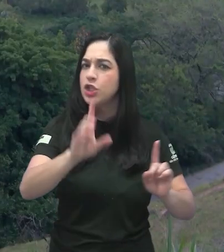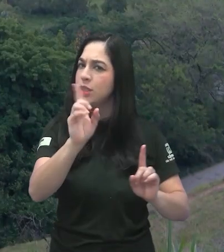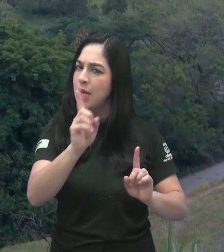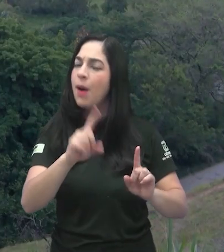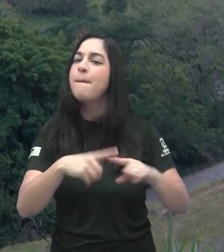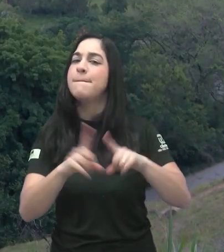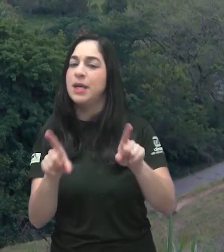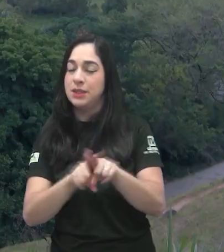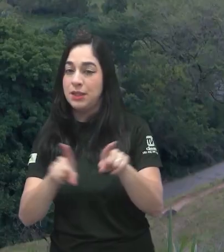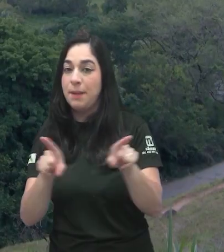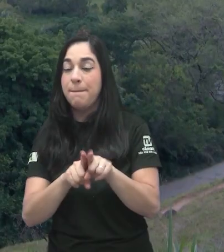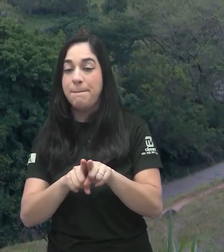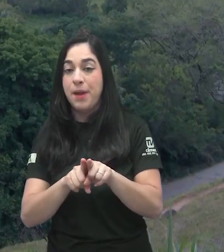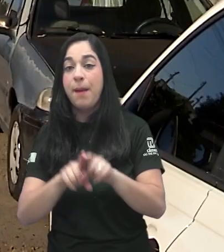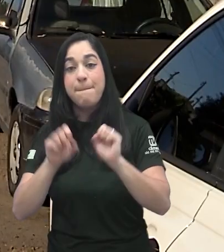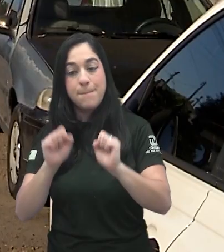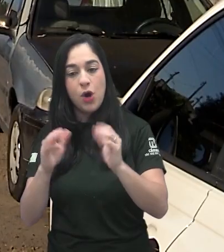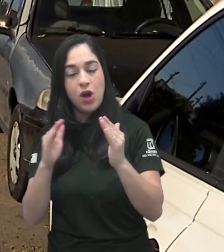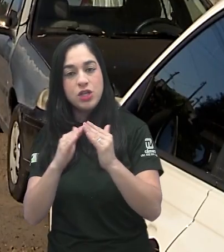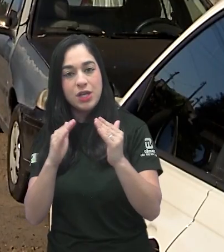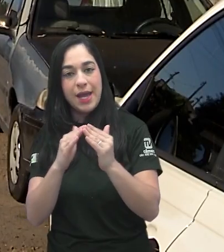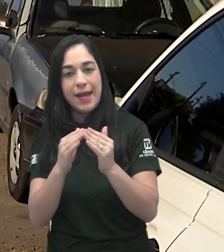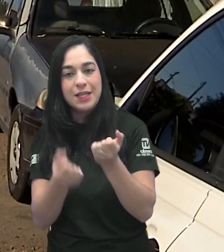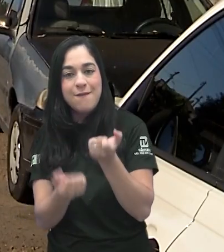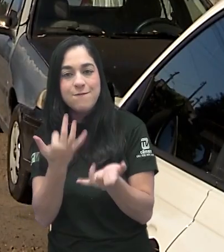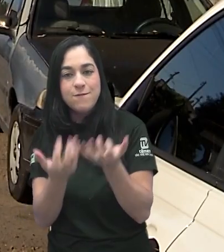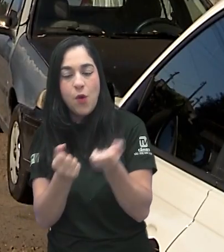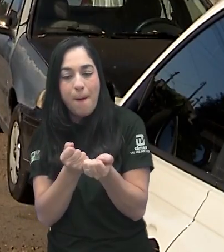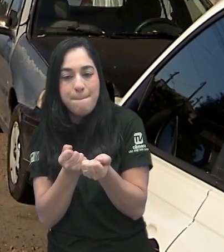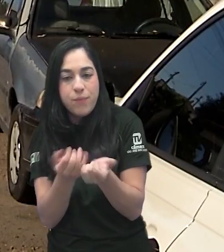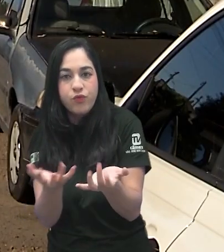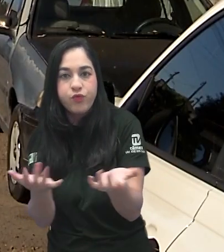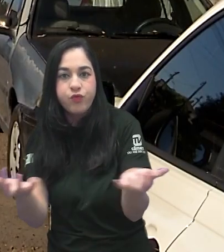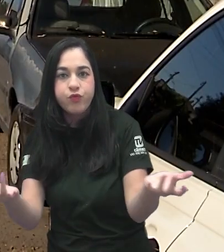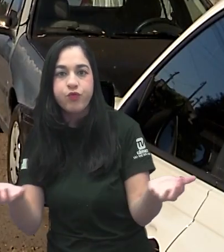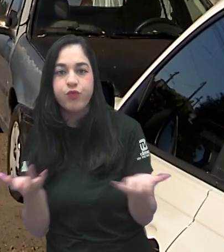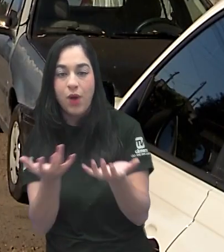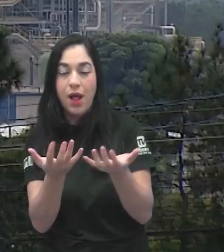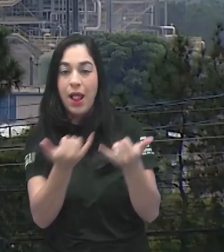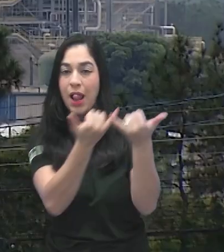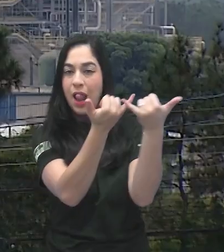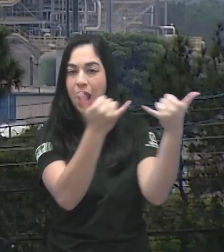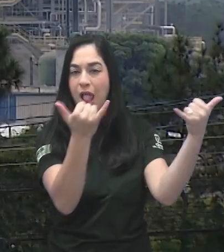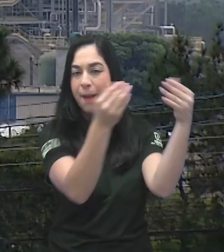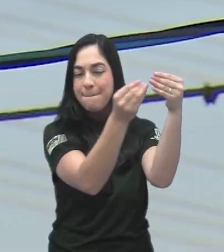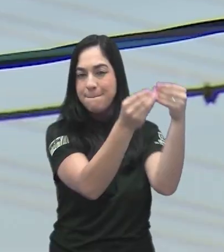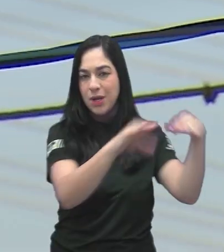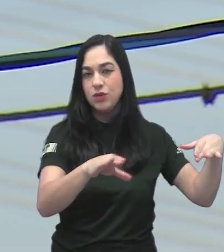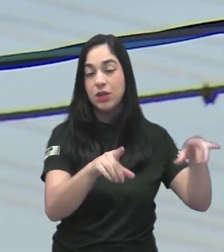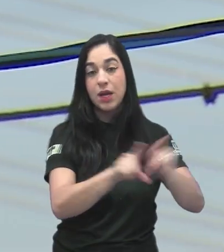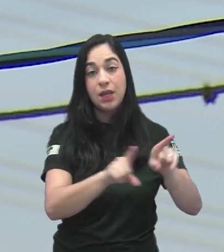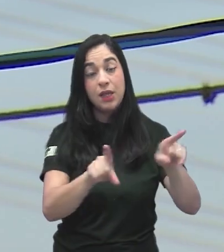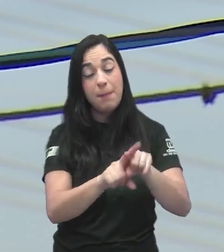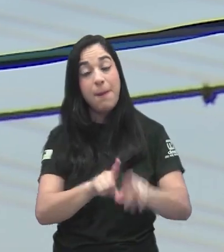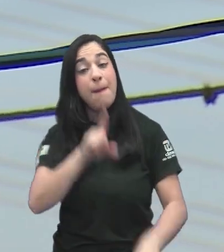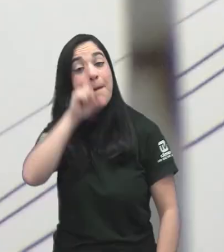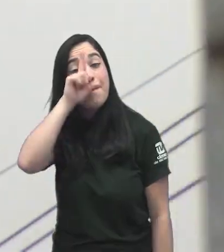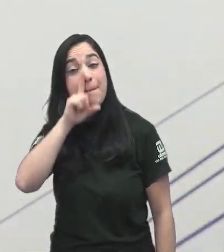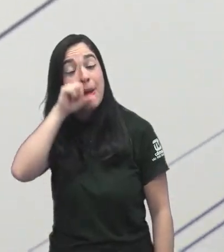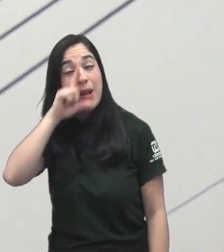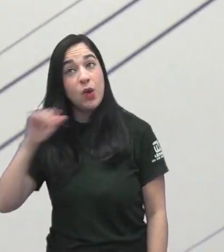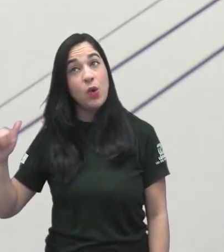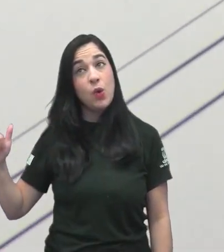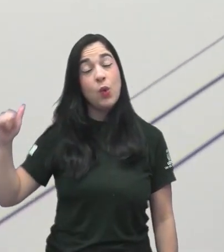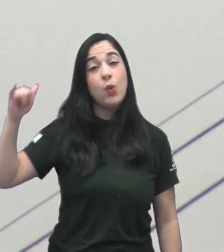muito além das áreas de vegetação. Balões podem provocar incêndios em casas, indústrias, atingir a rede elétrica